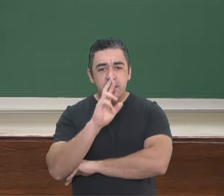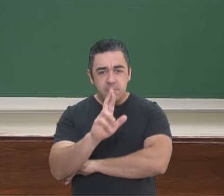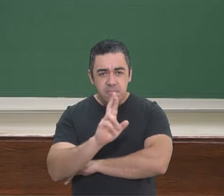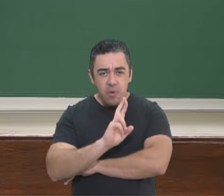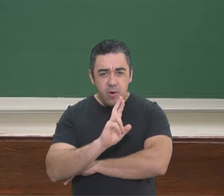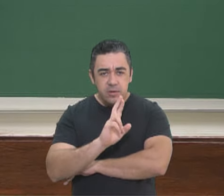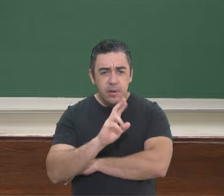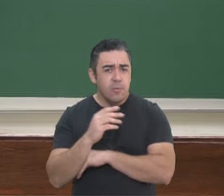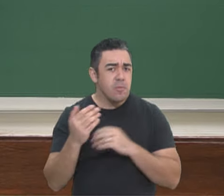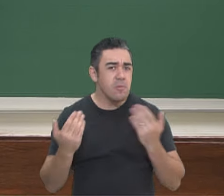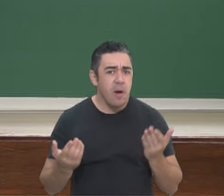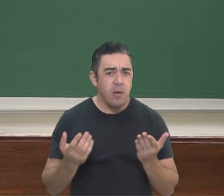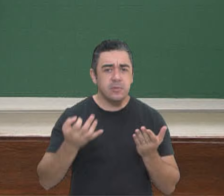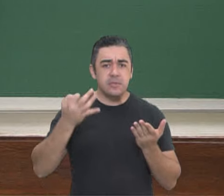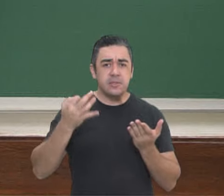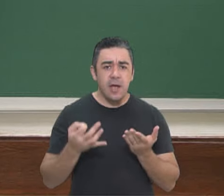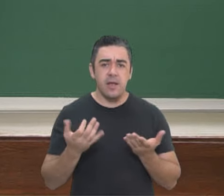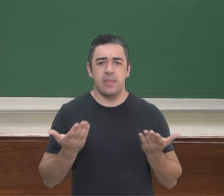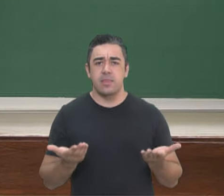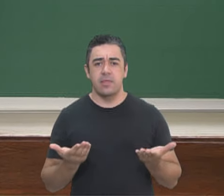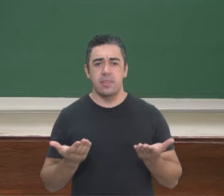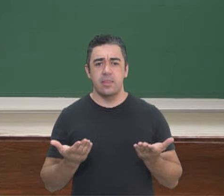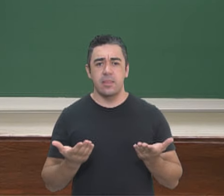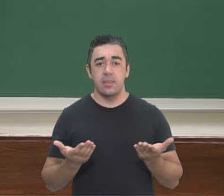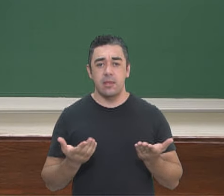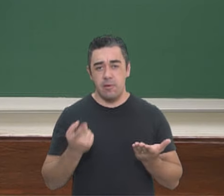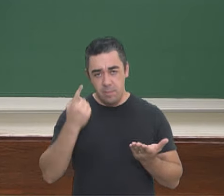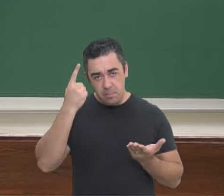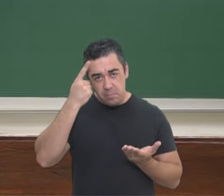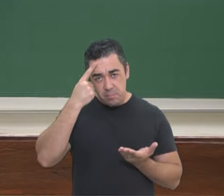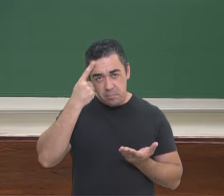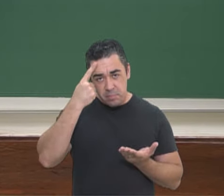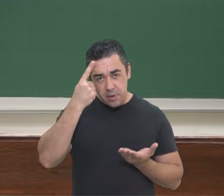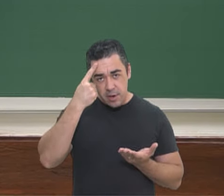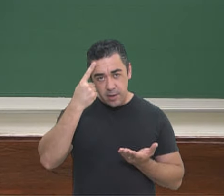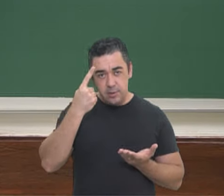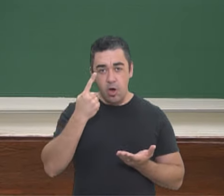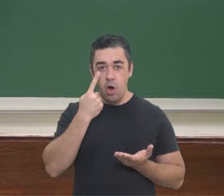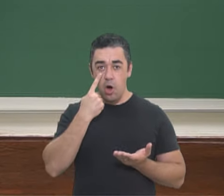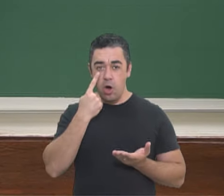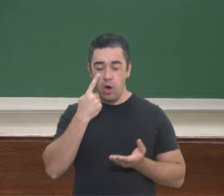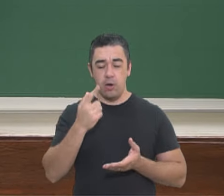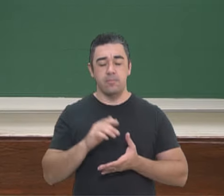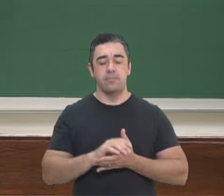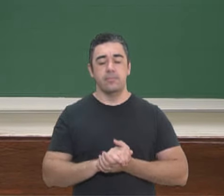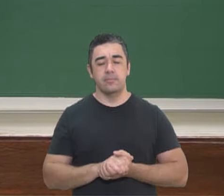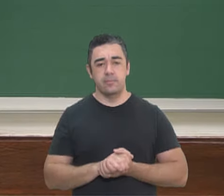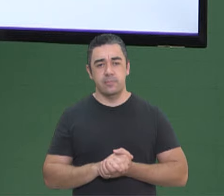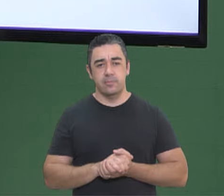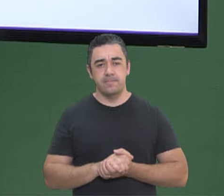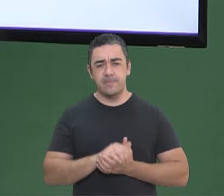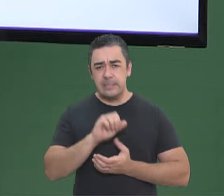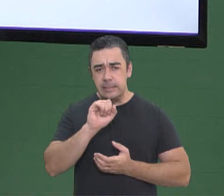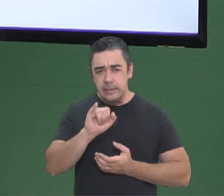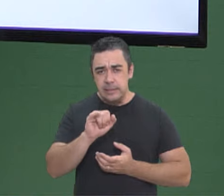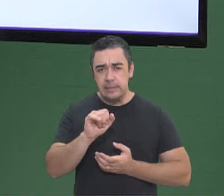17, certo? Lembra? Ir positivo, vir negativo, tudo